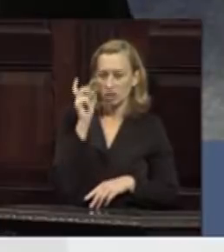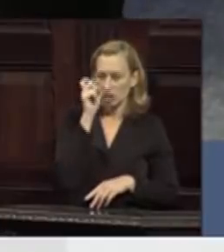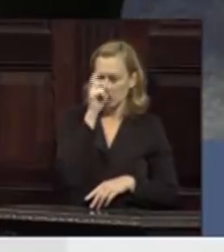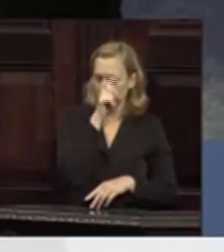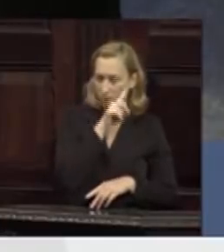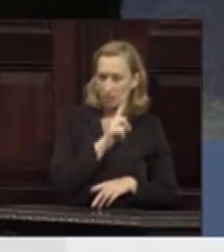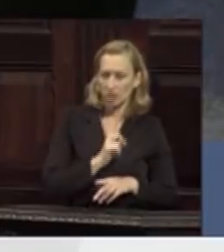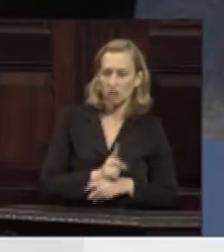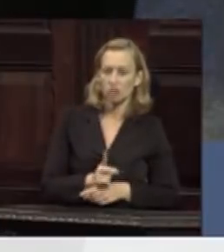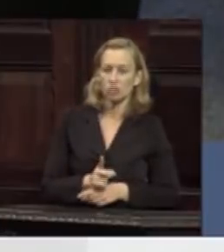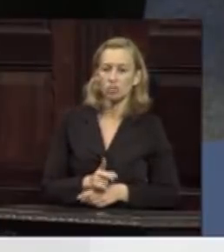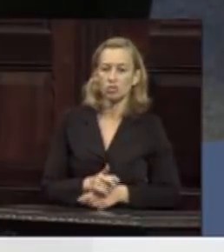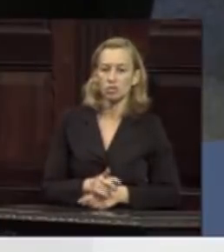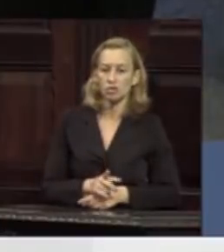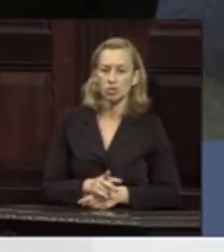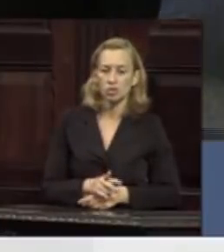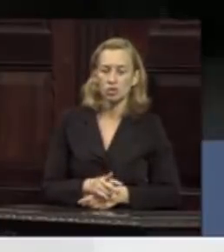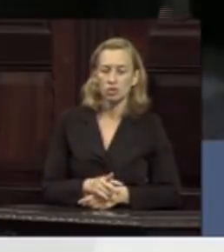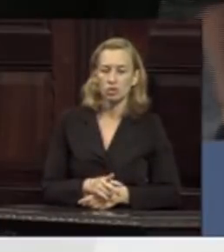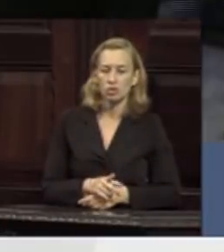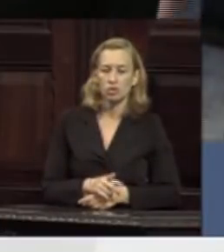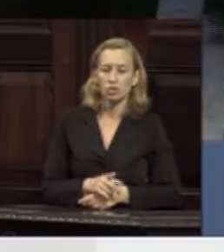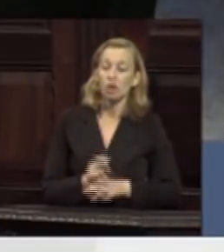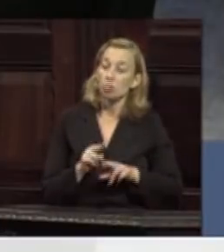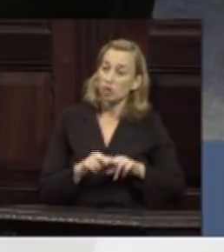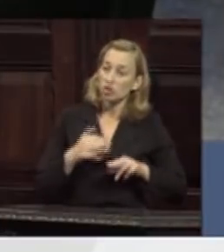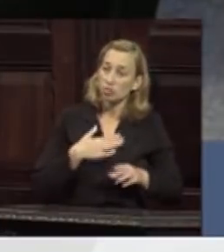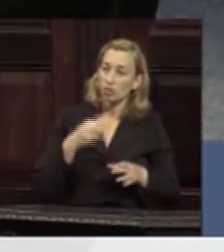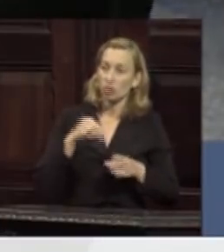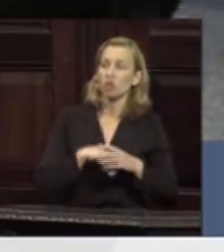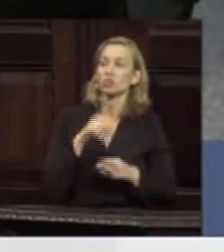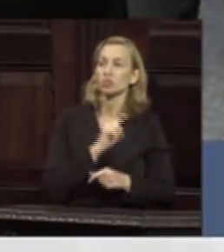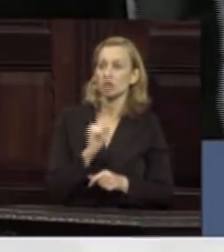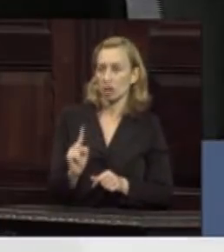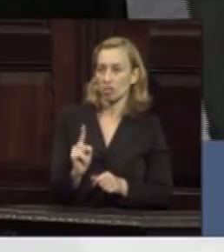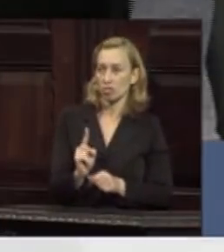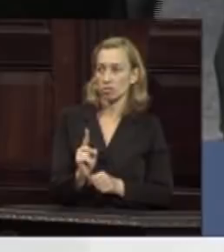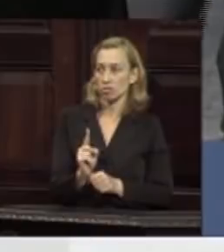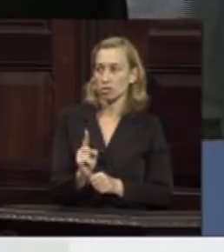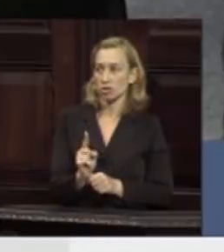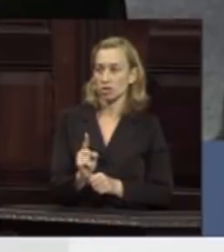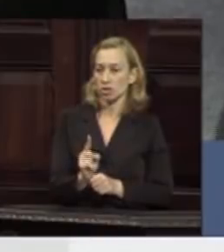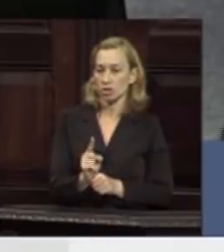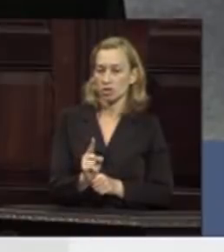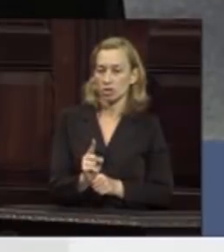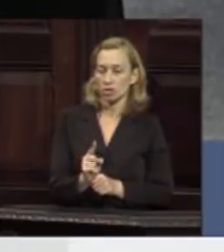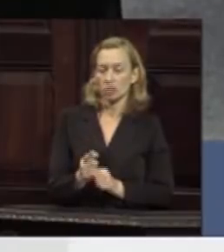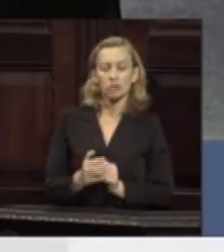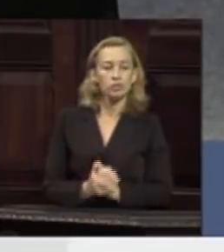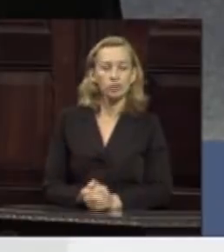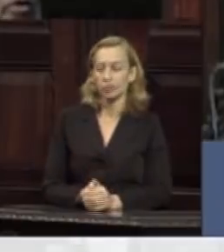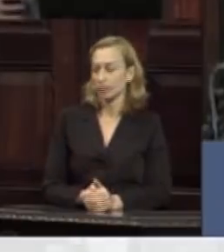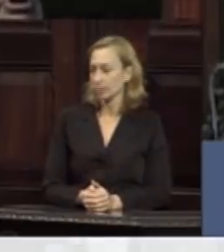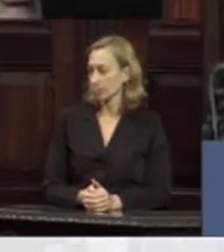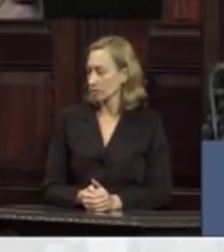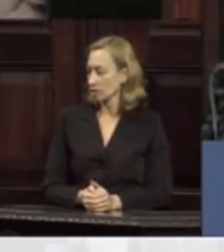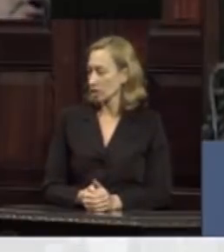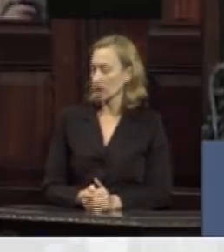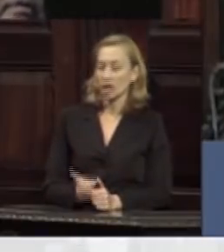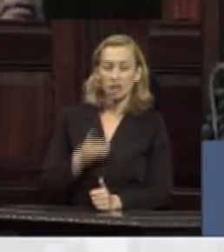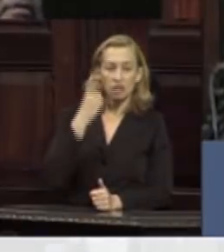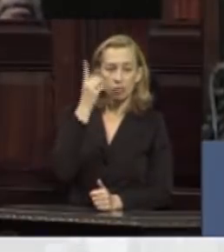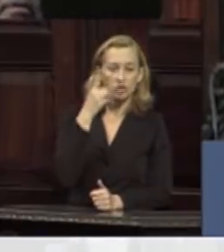o impacto, a gente encaminha um voto não pela não aprovação desse destaque. Deputado Geraldo